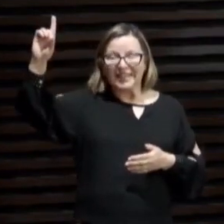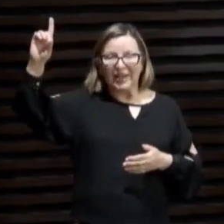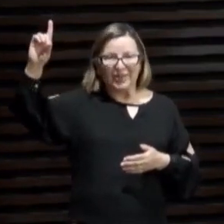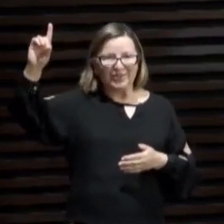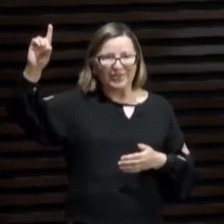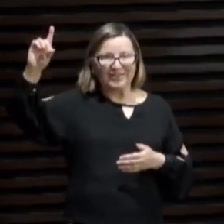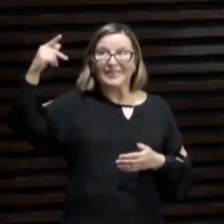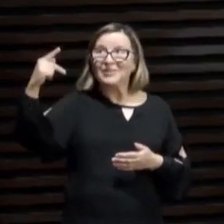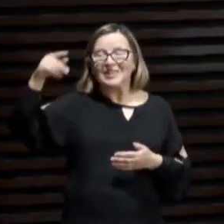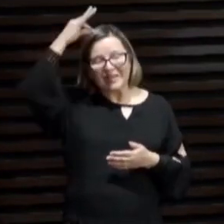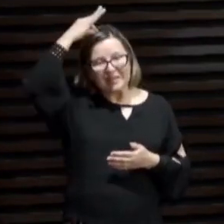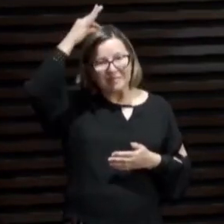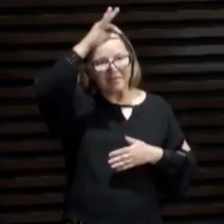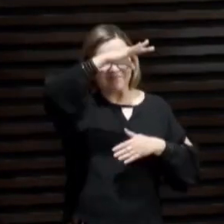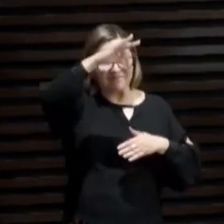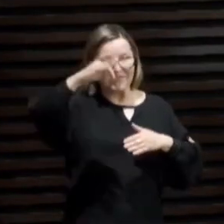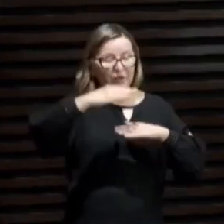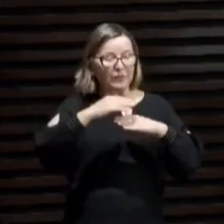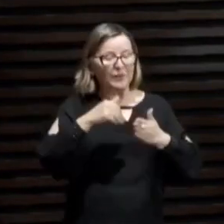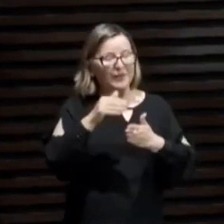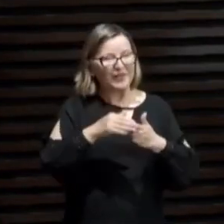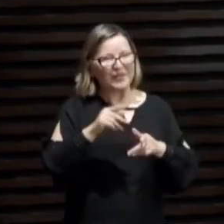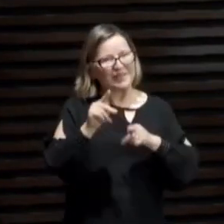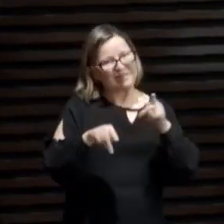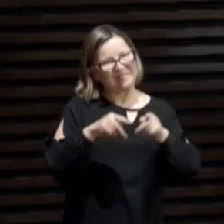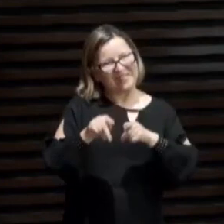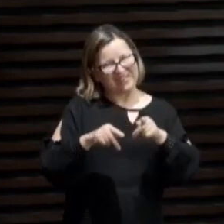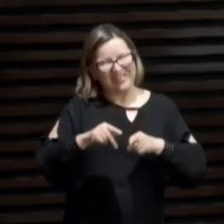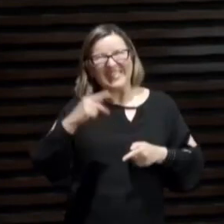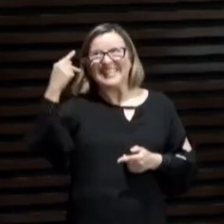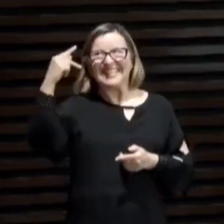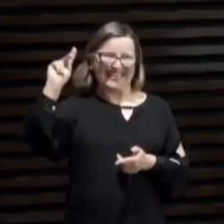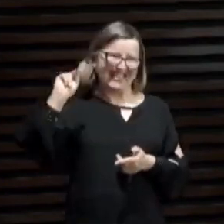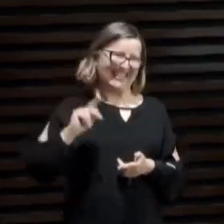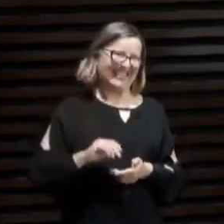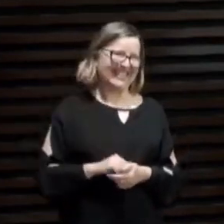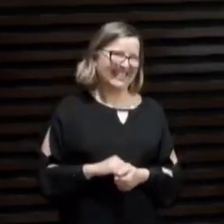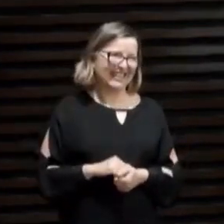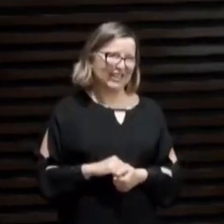sobre toda a carne, ou seja, sobre todo o povo de Deus.